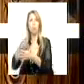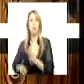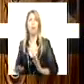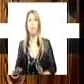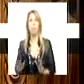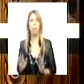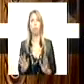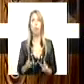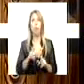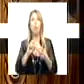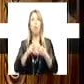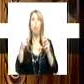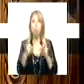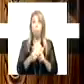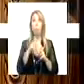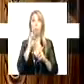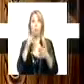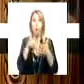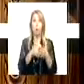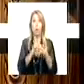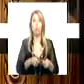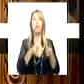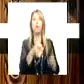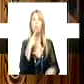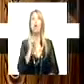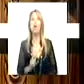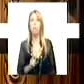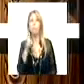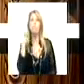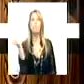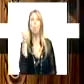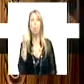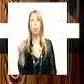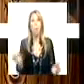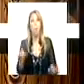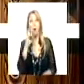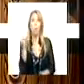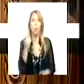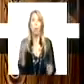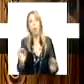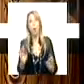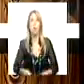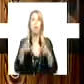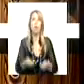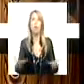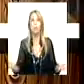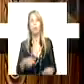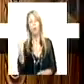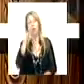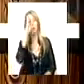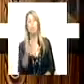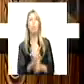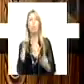O problema, o grande obstáculo ao investimento chama-se procura. Não há procura, não há investimento. E nós sabemos porque é que não há